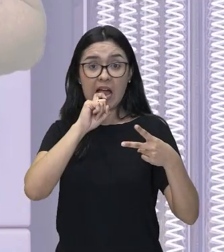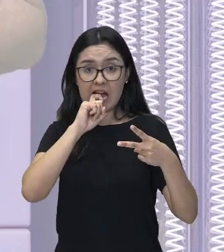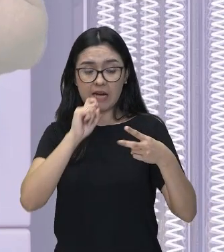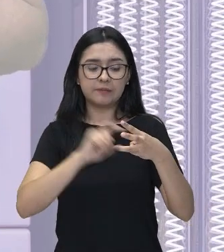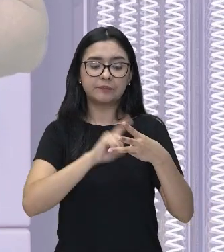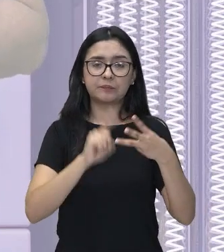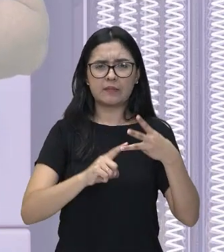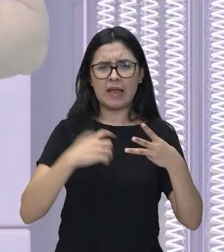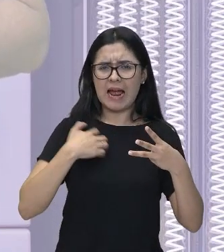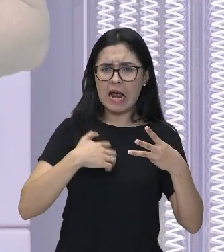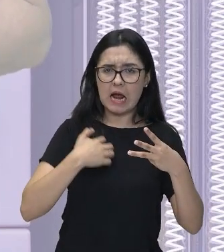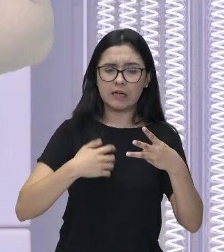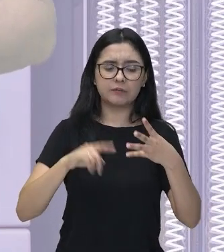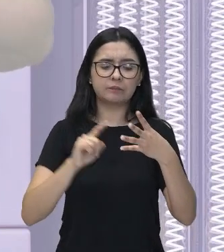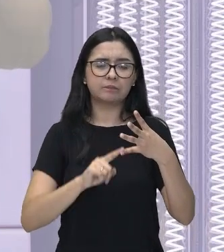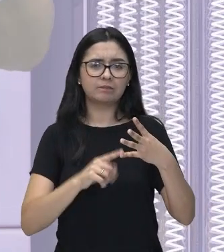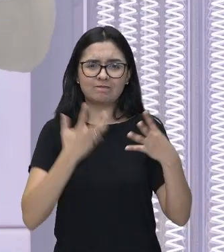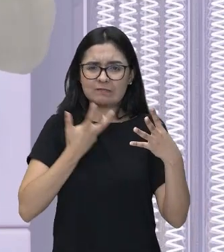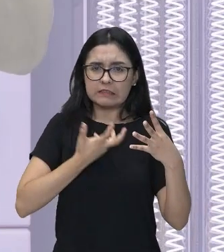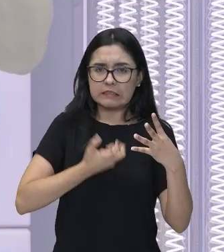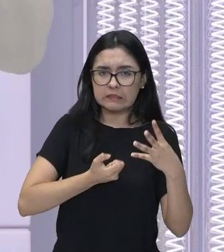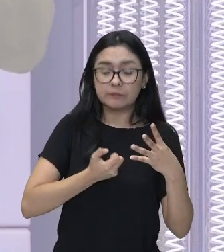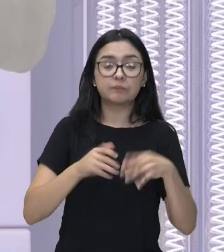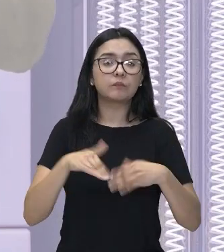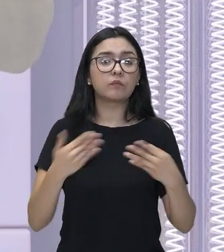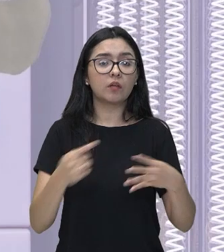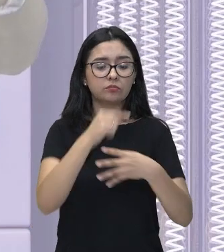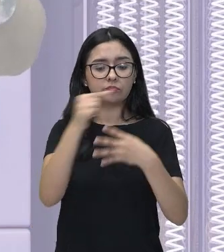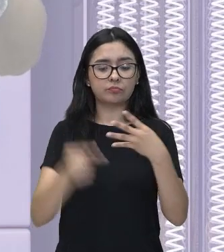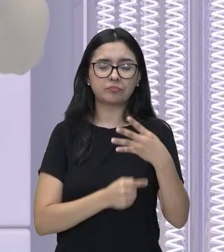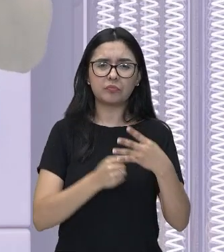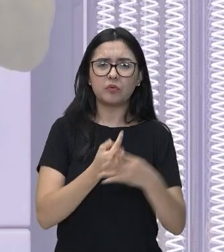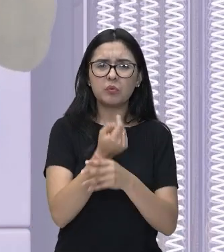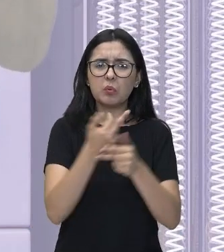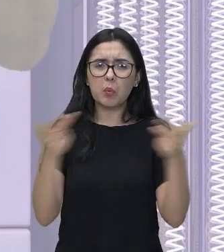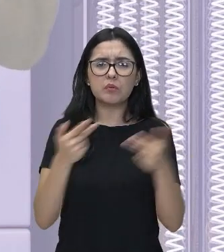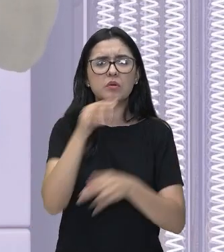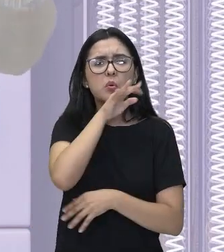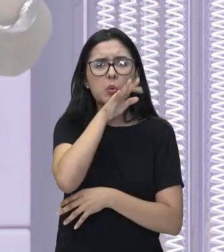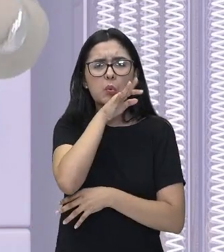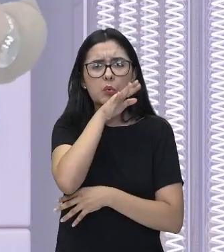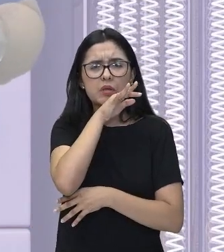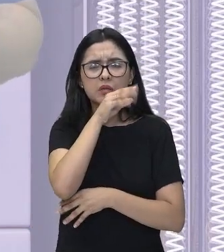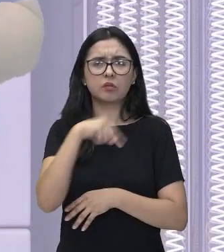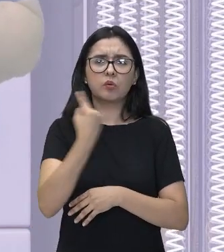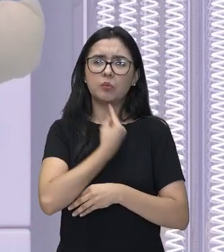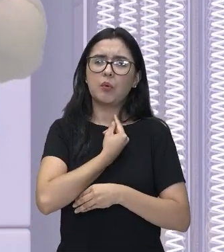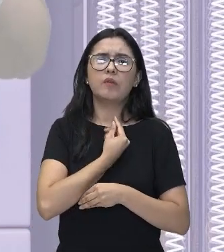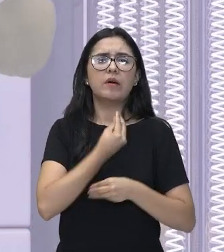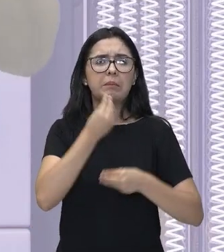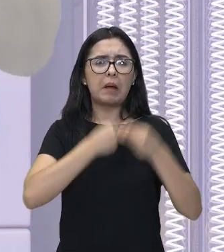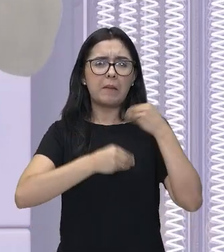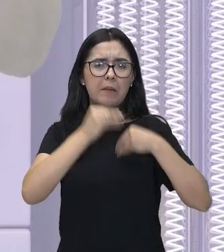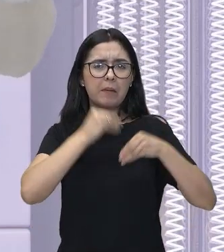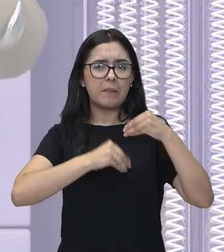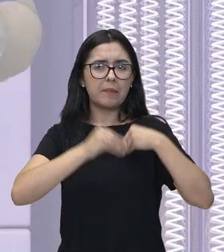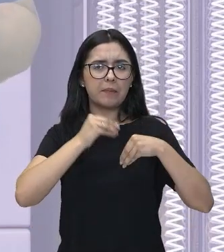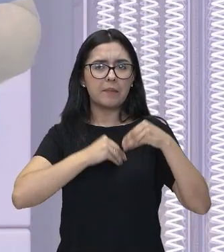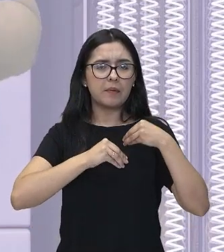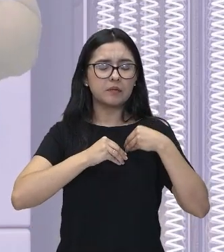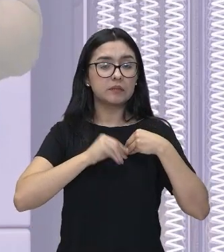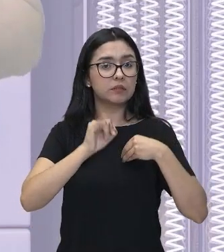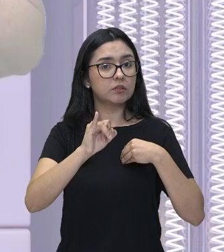a raiva, o rancor, nessas coisas negativas que vão se acumulando no nosso coração, se nós